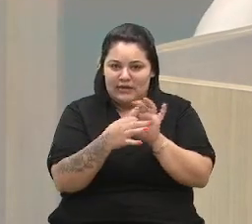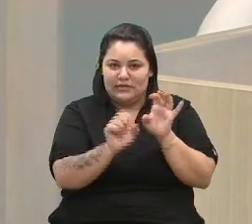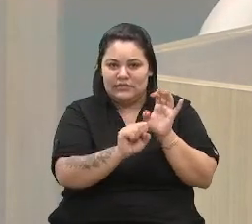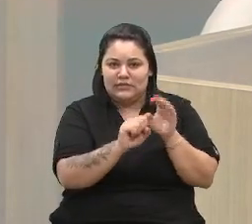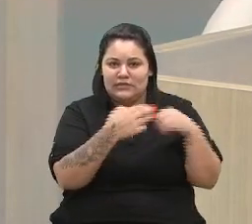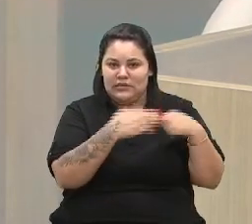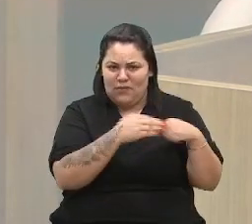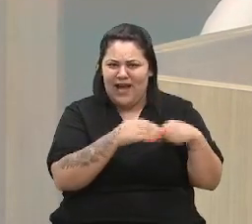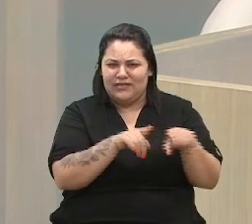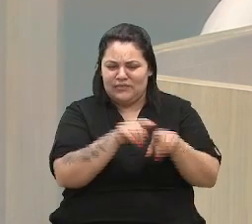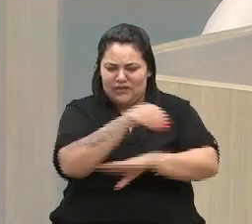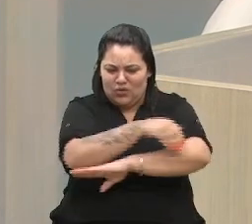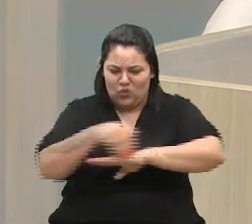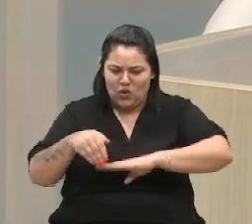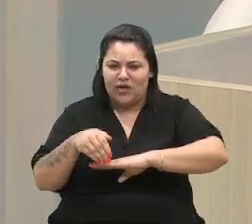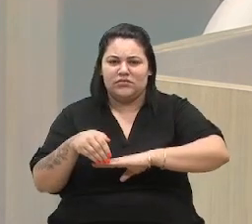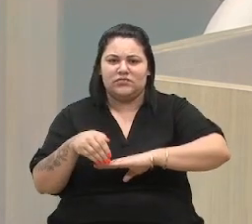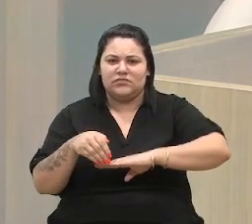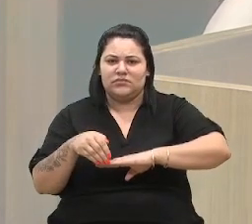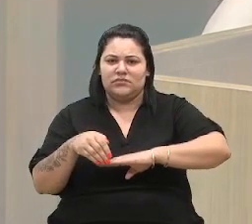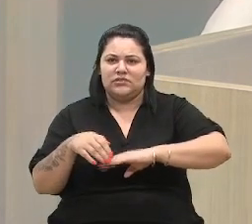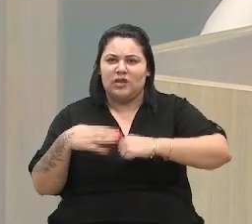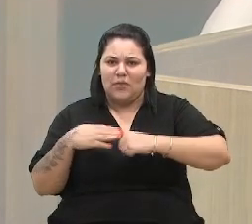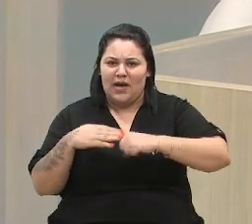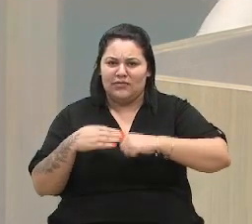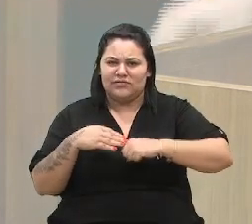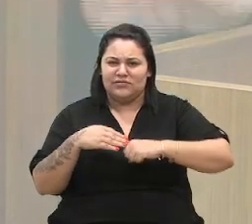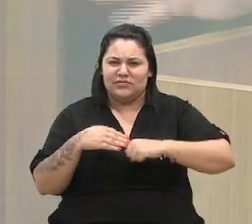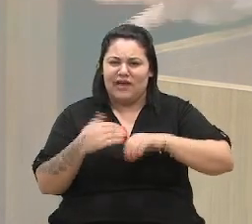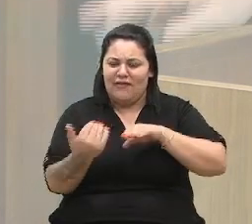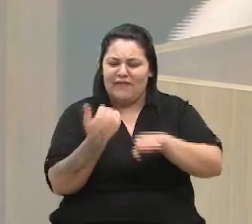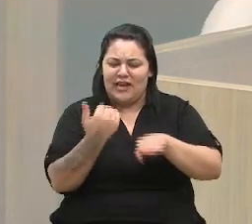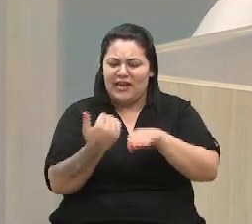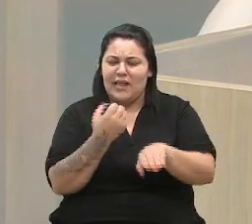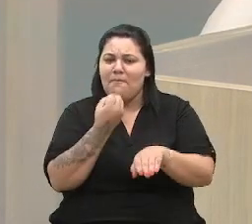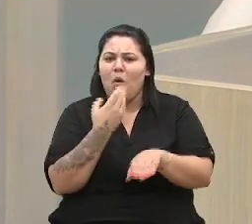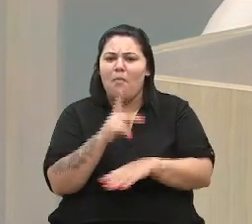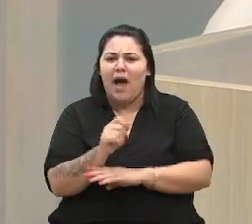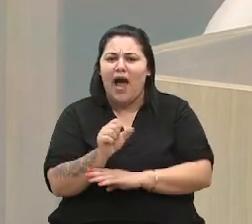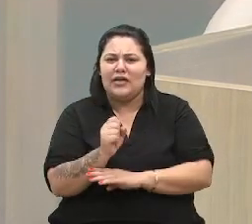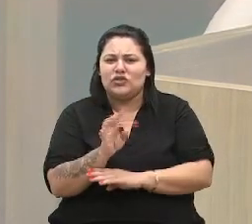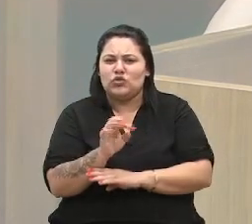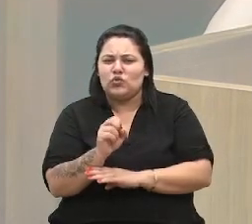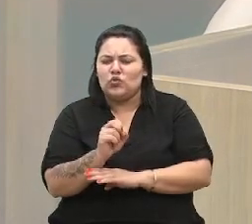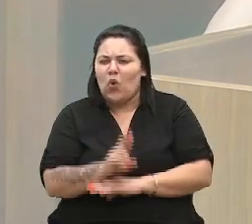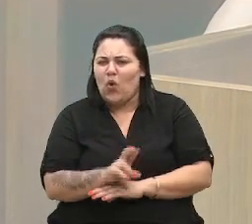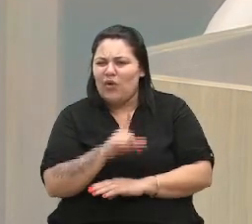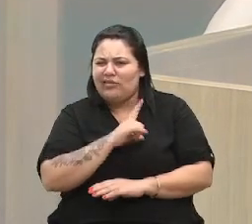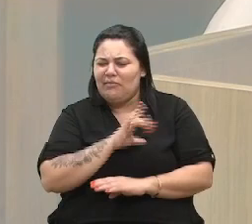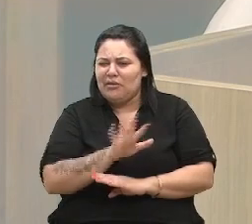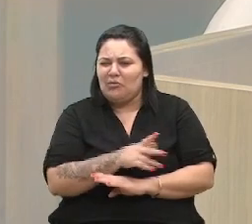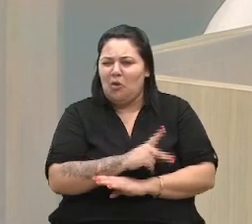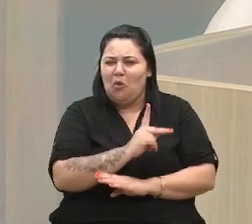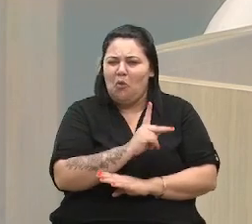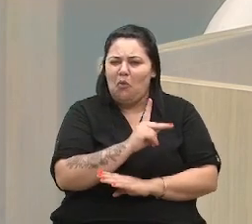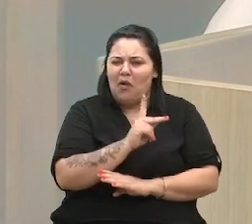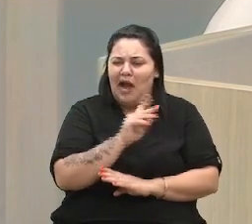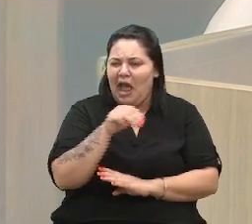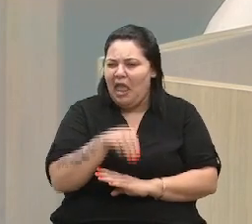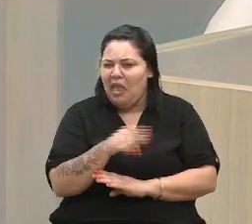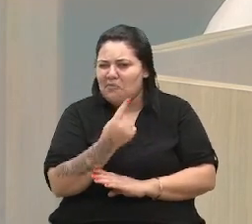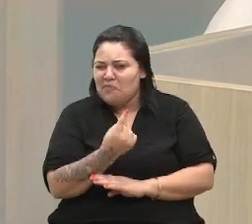Bom Pastor, que é o binário, e ali deve dar em torno de 1 quilômetro, 1,5 quilômetro ou mais, tá,